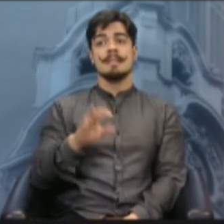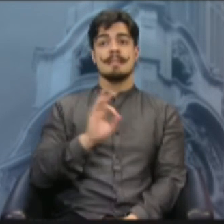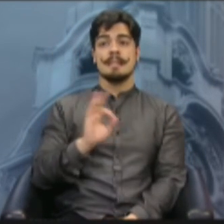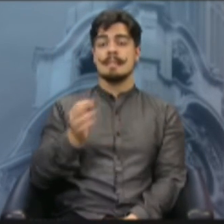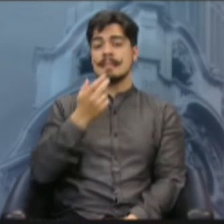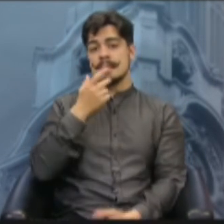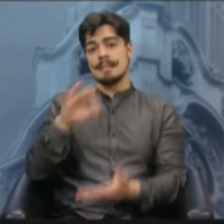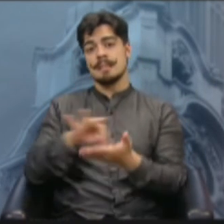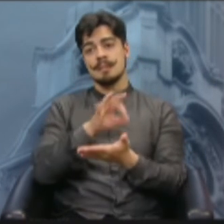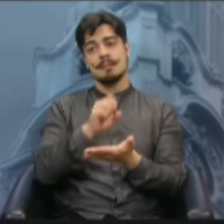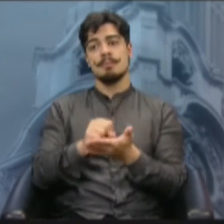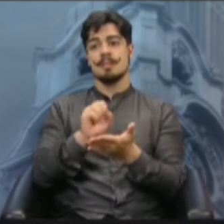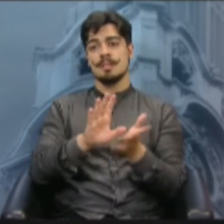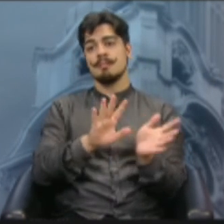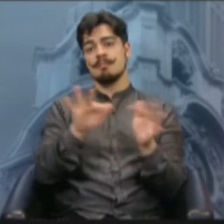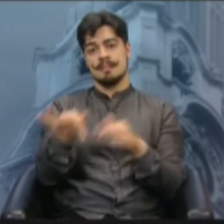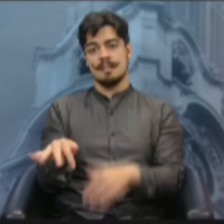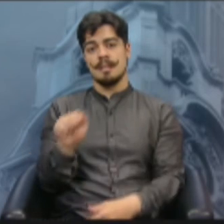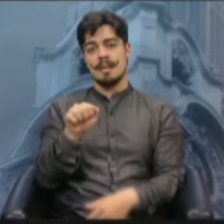pode encaminhar o encerramento da audiência.